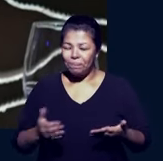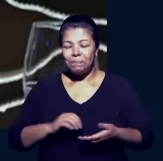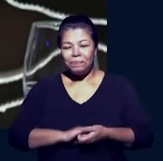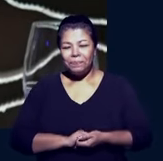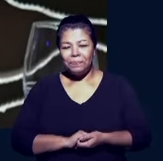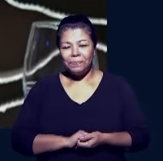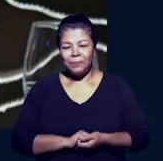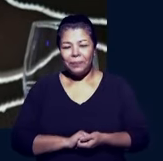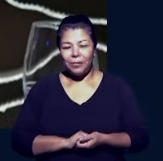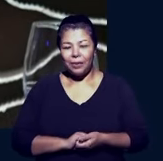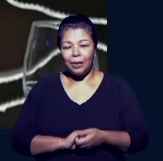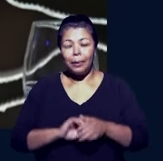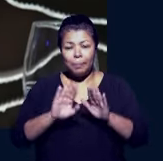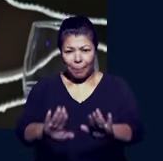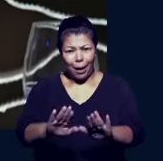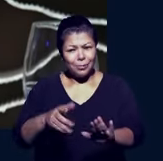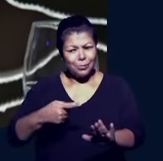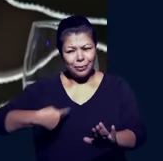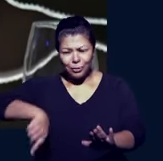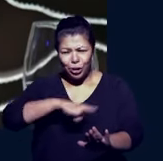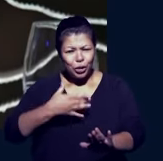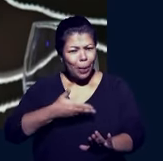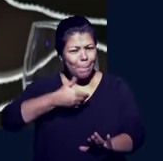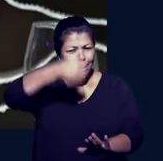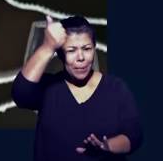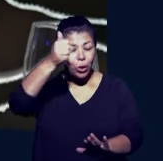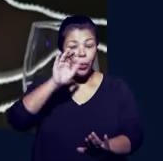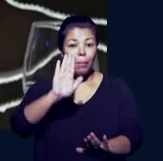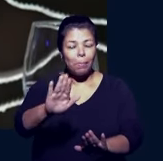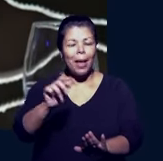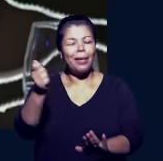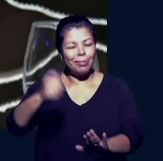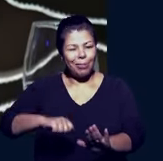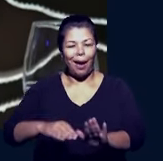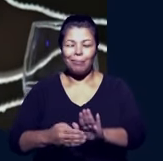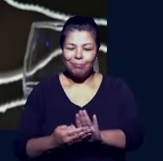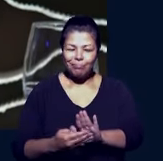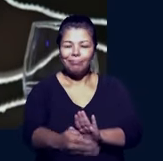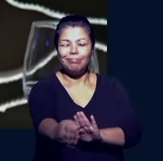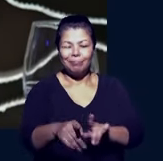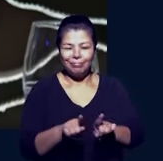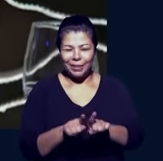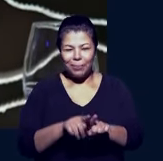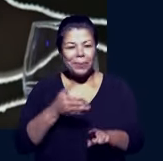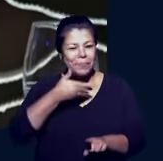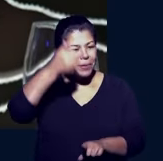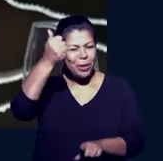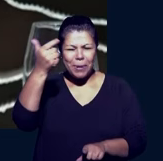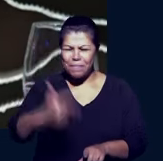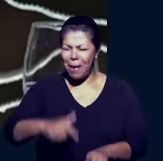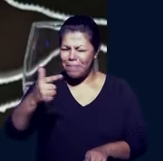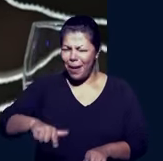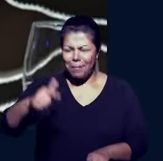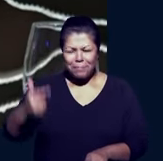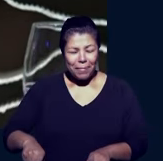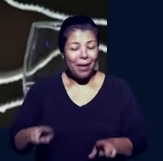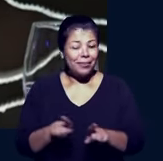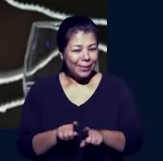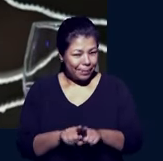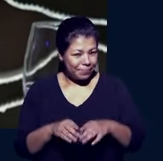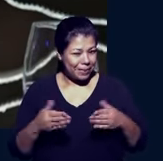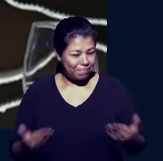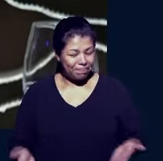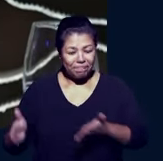precisa nós melhoramos muito mas ainda podemos melhorar mais e o escoamento da produção que com